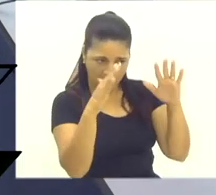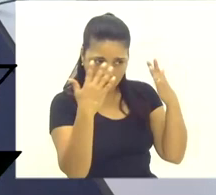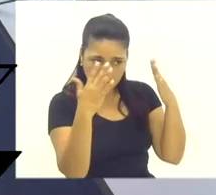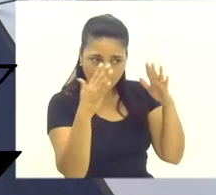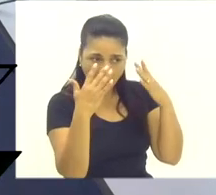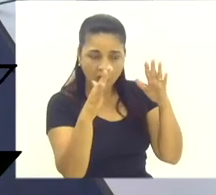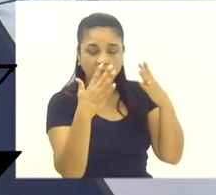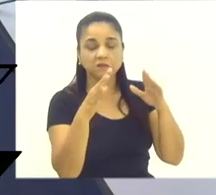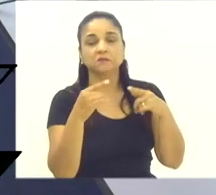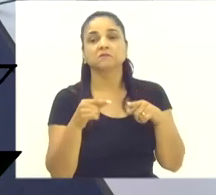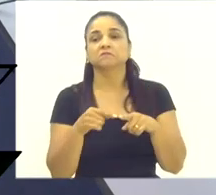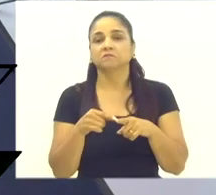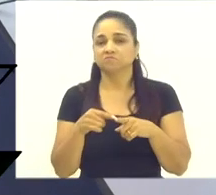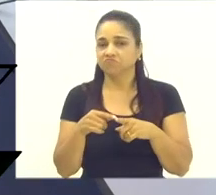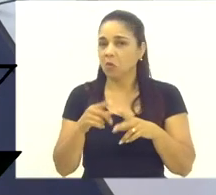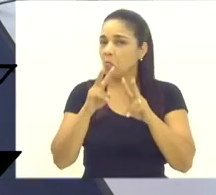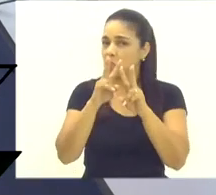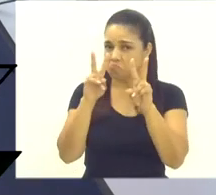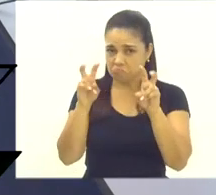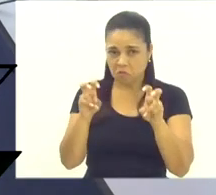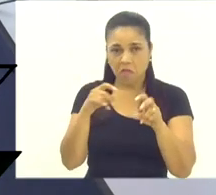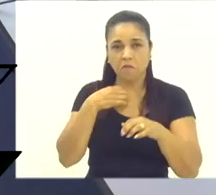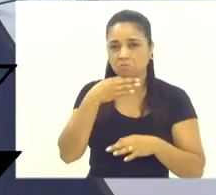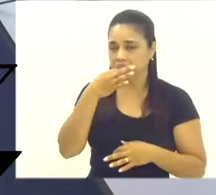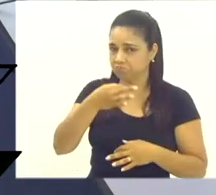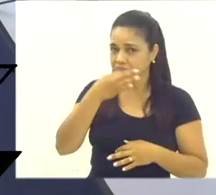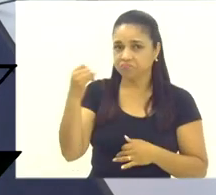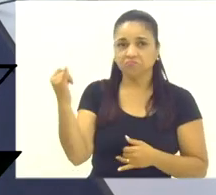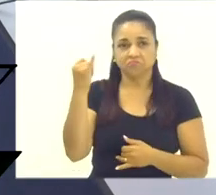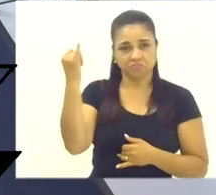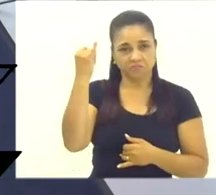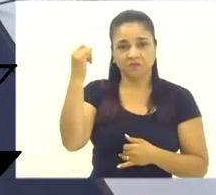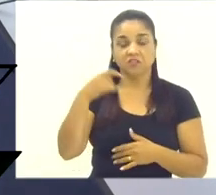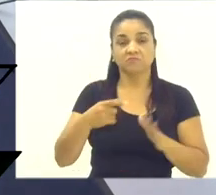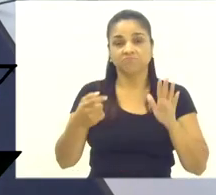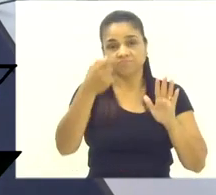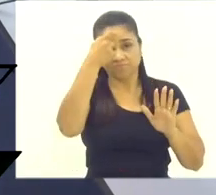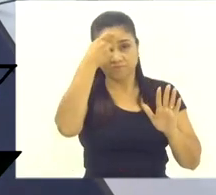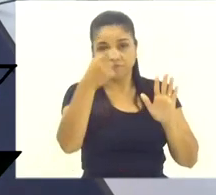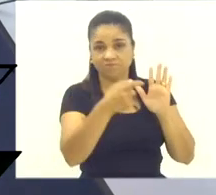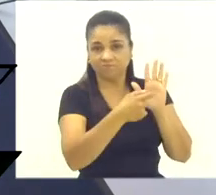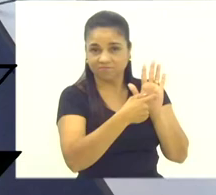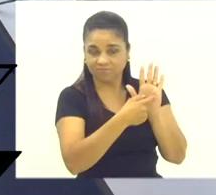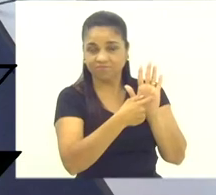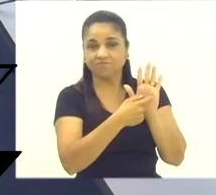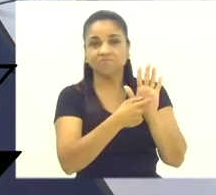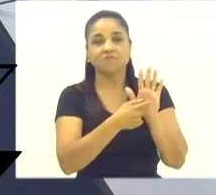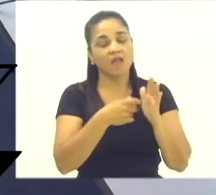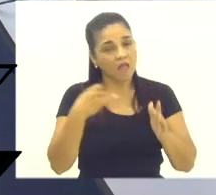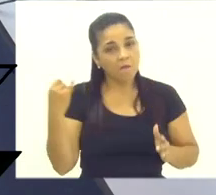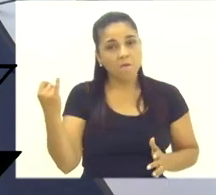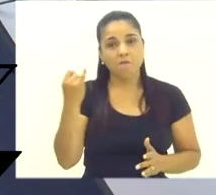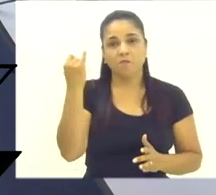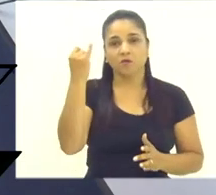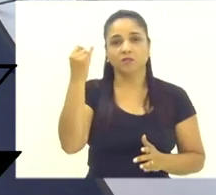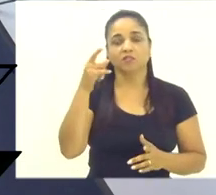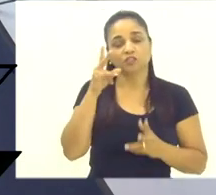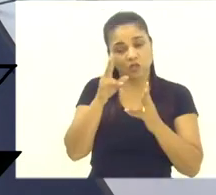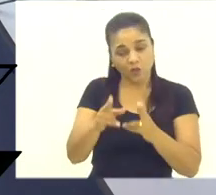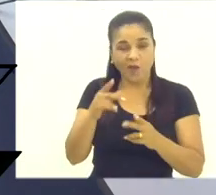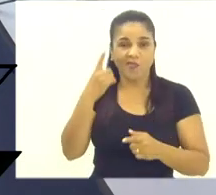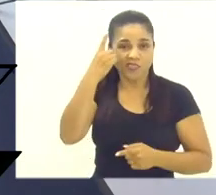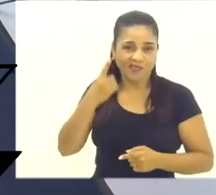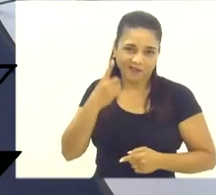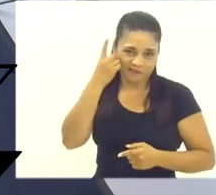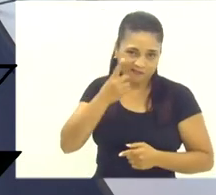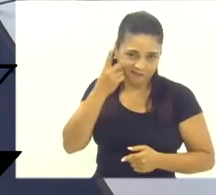realmente é um assunto bem importante porque a inteligência artificial é isso que a Dani falou né a gente precisa sempre